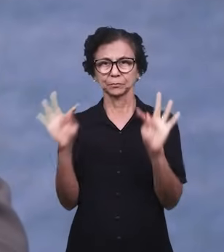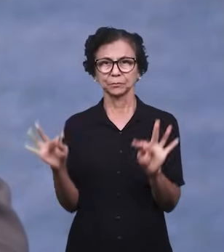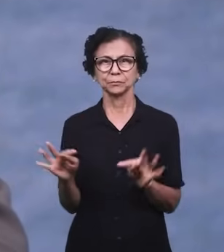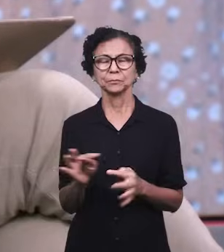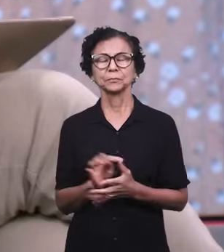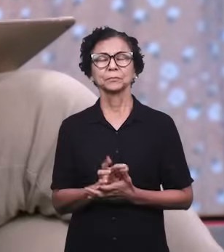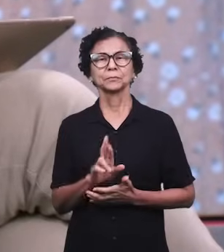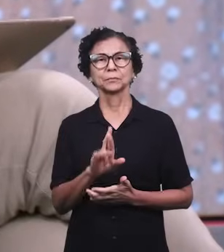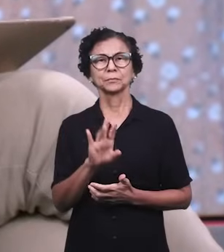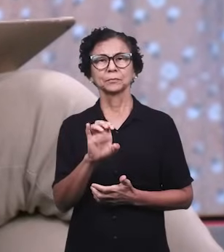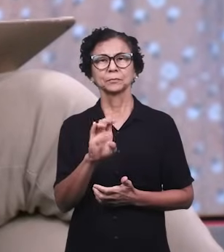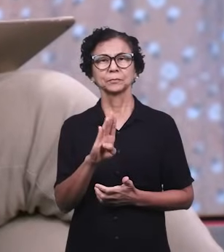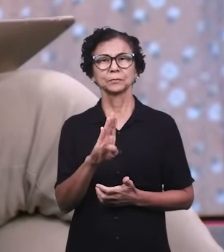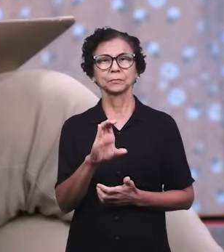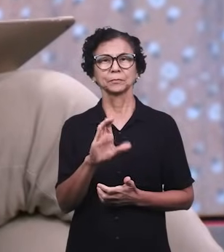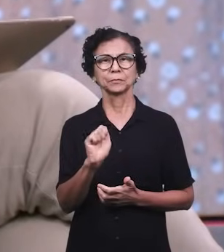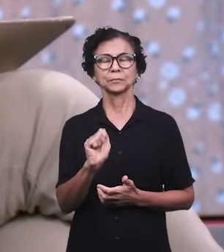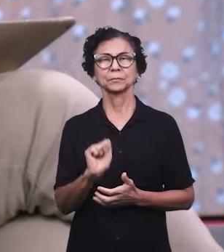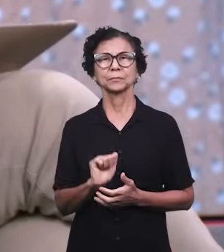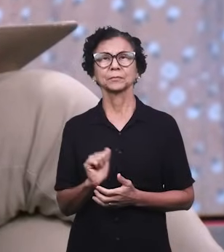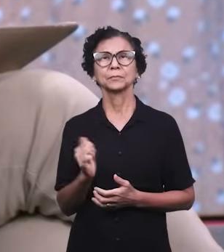Rebeca, porque